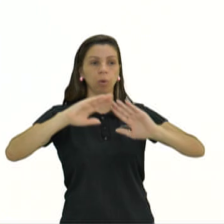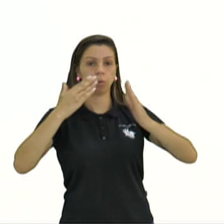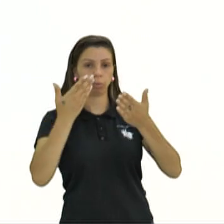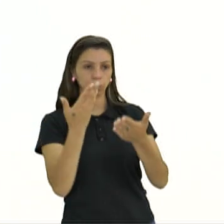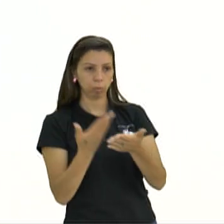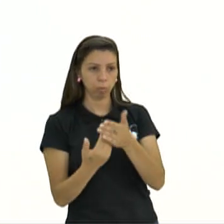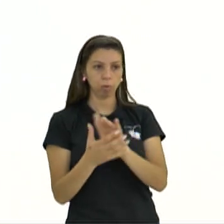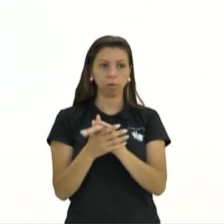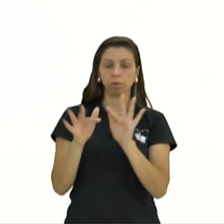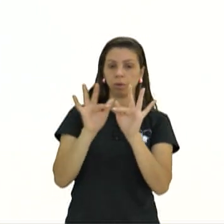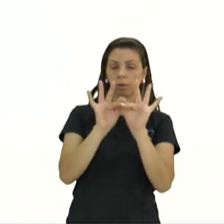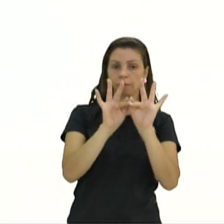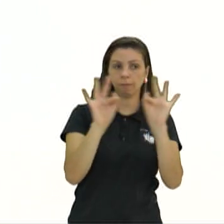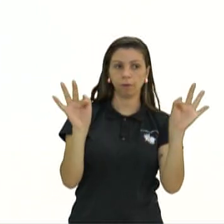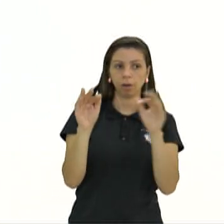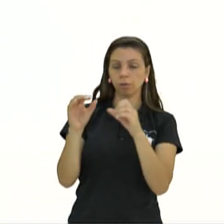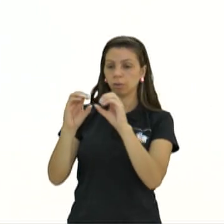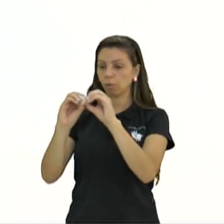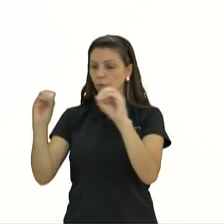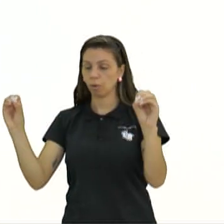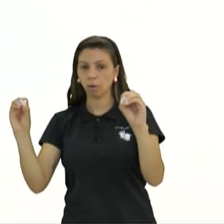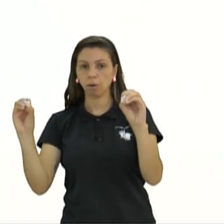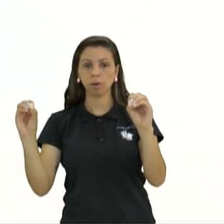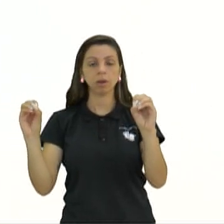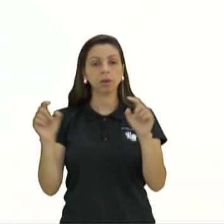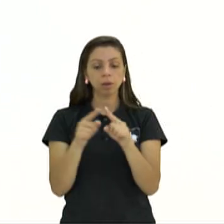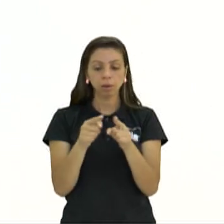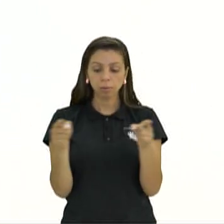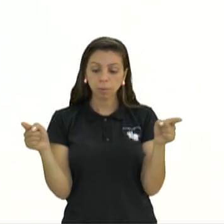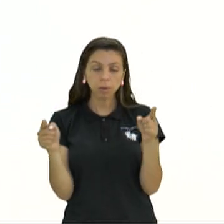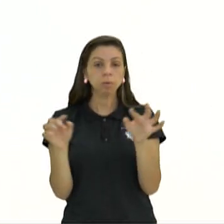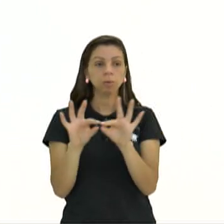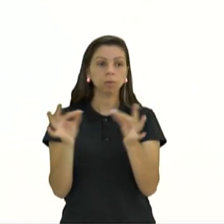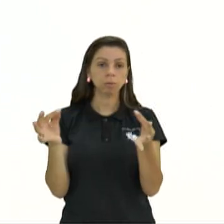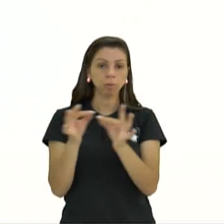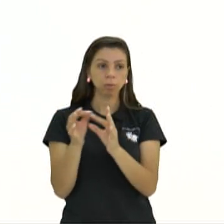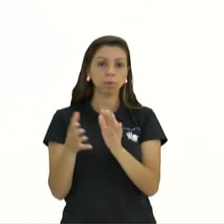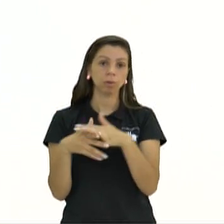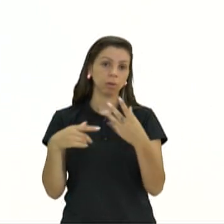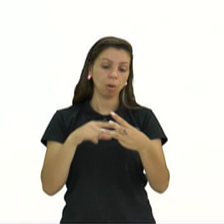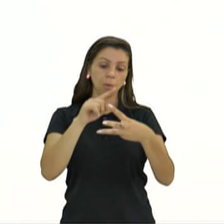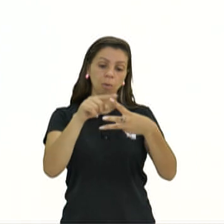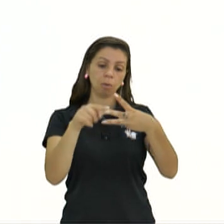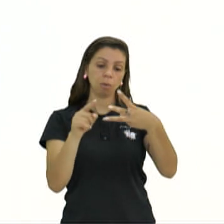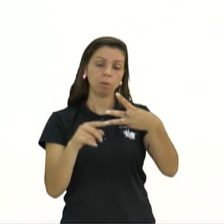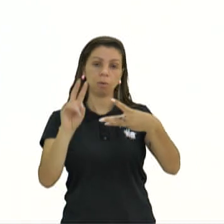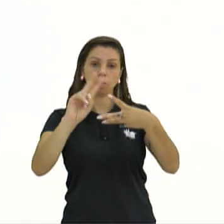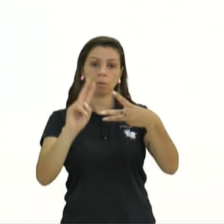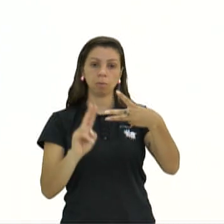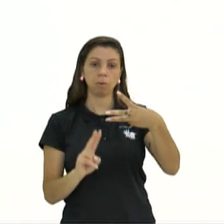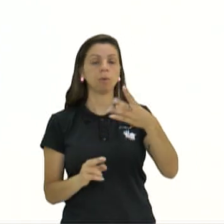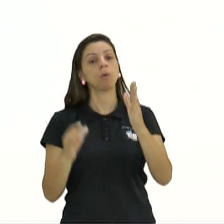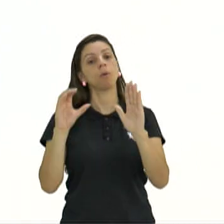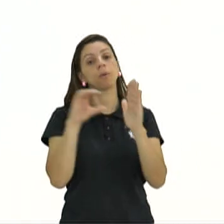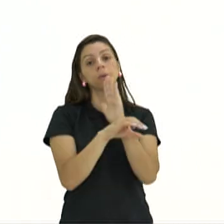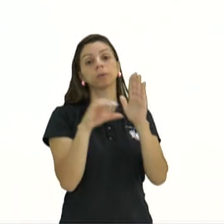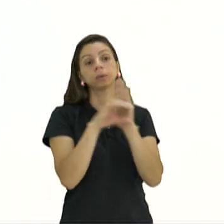frase, oração, período simples. Nós conseguimos dar 3 nomes, 3 conceitos